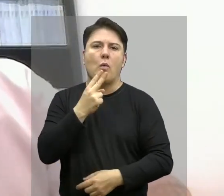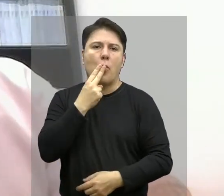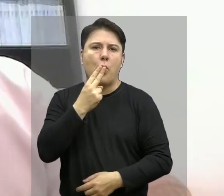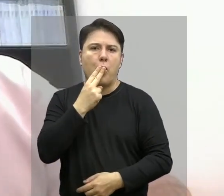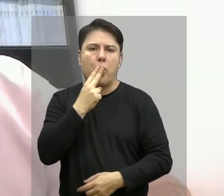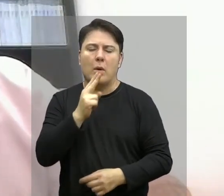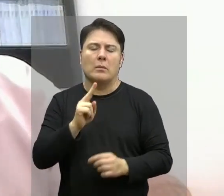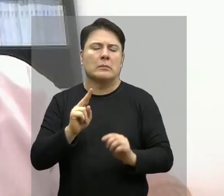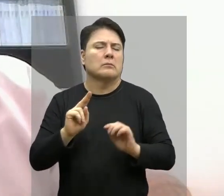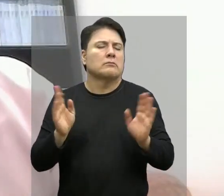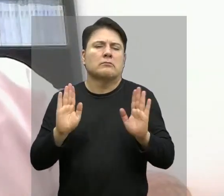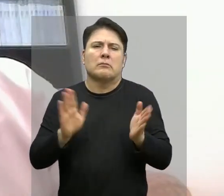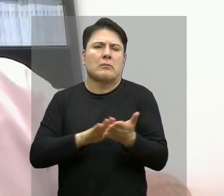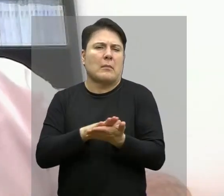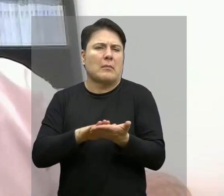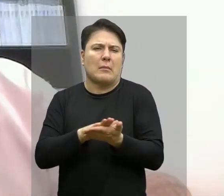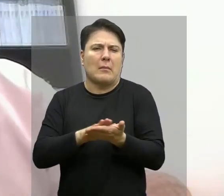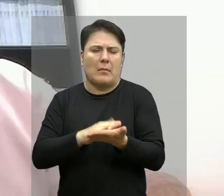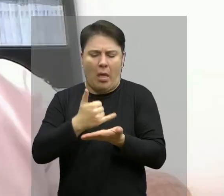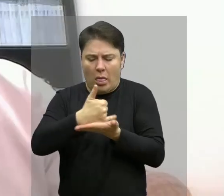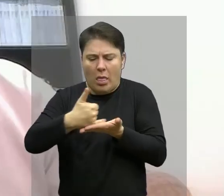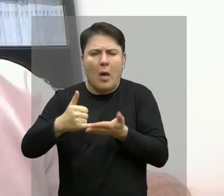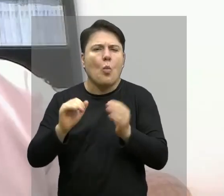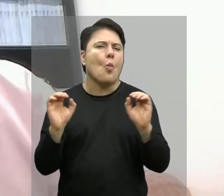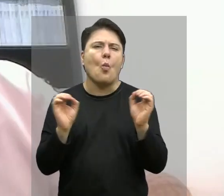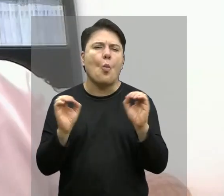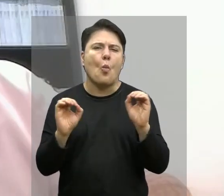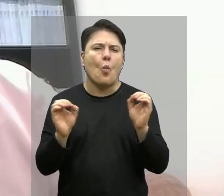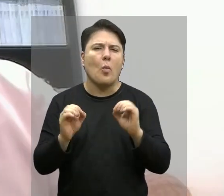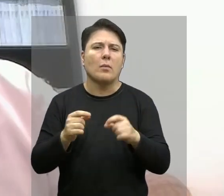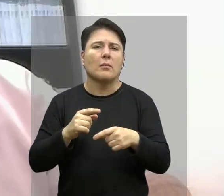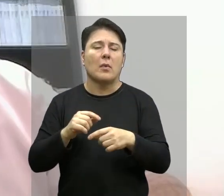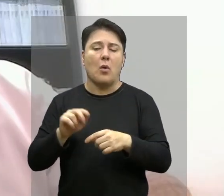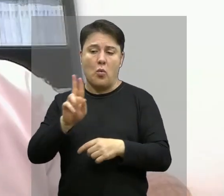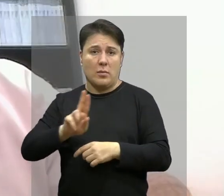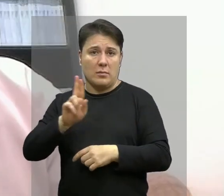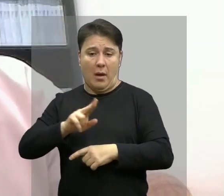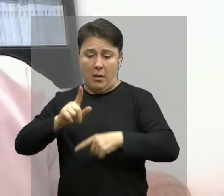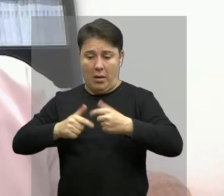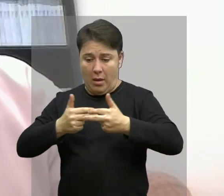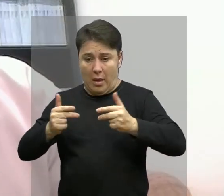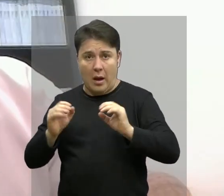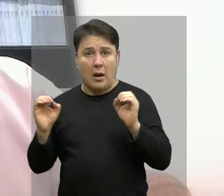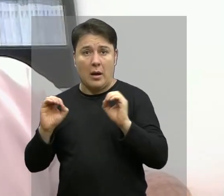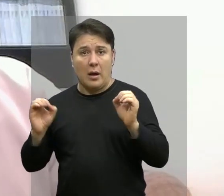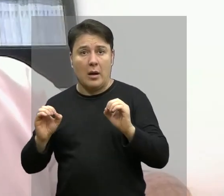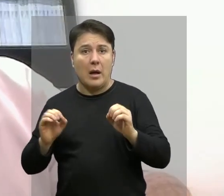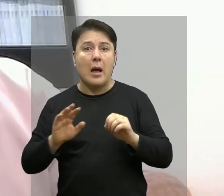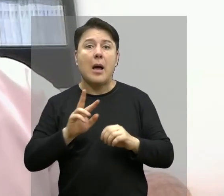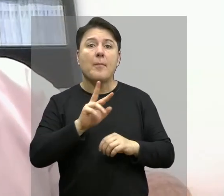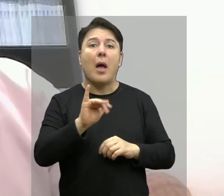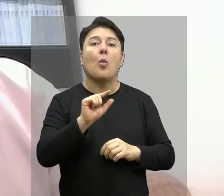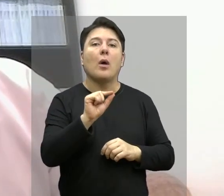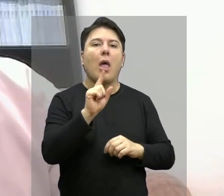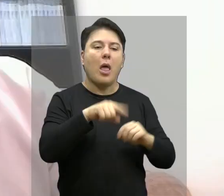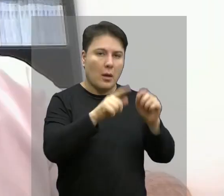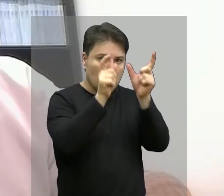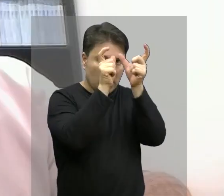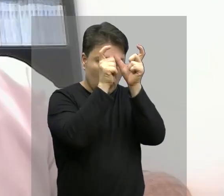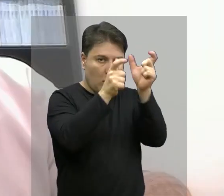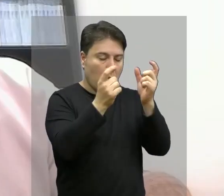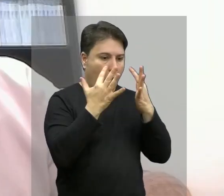nicotina, cocaína, enfim, qualquer uso de substância, o transtorno do